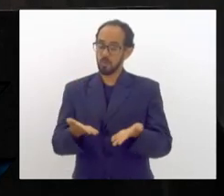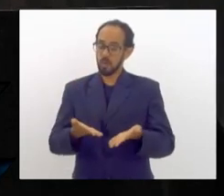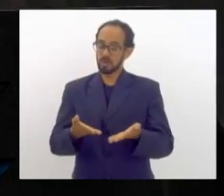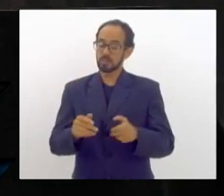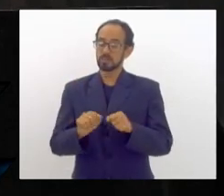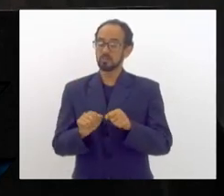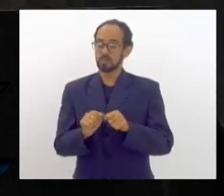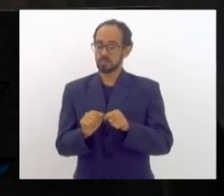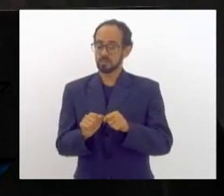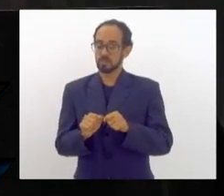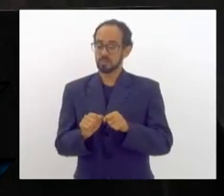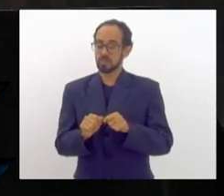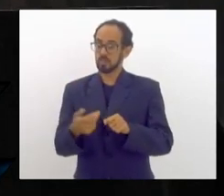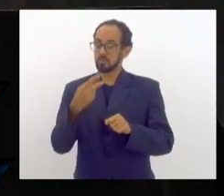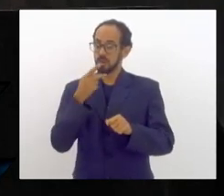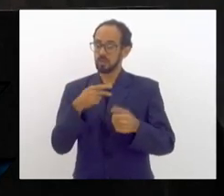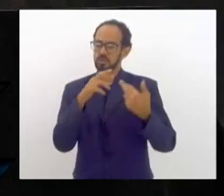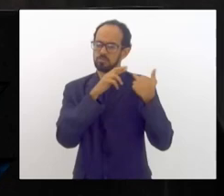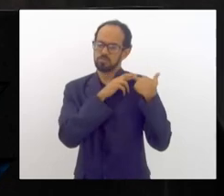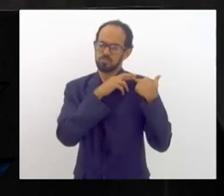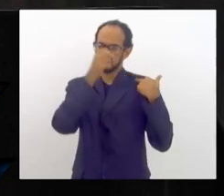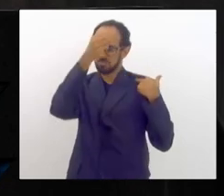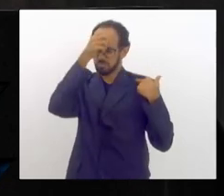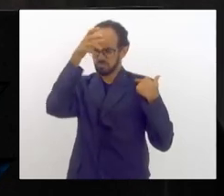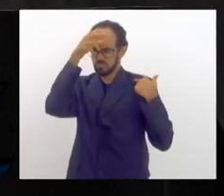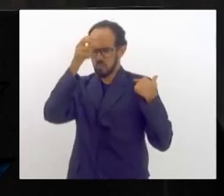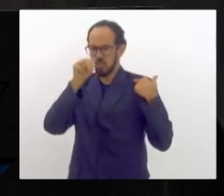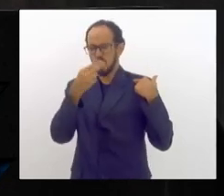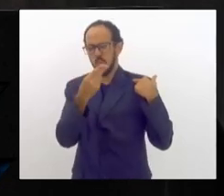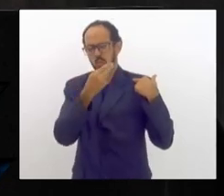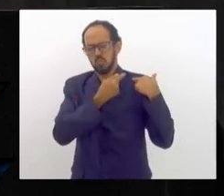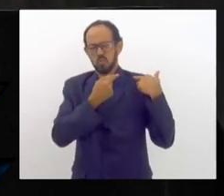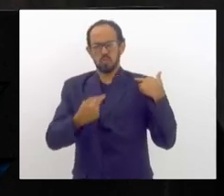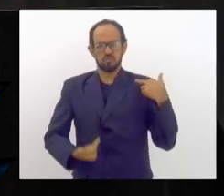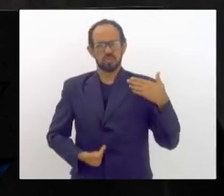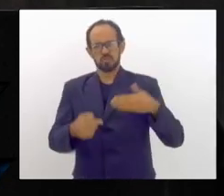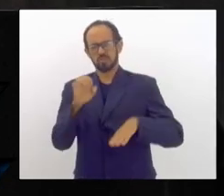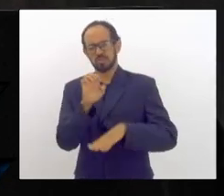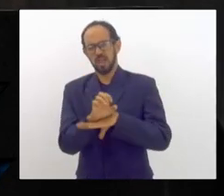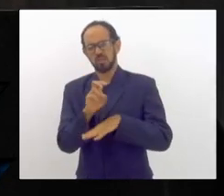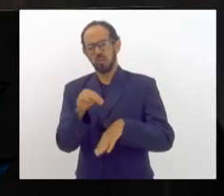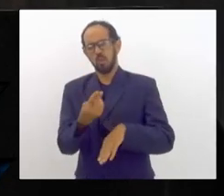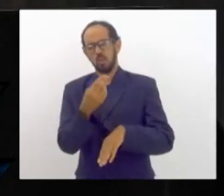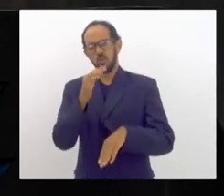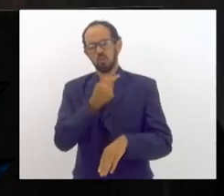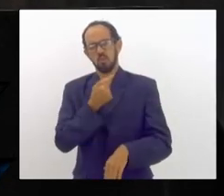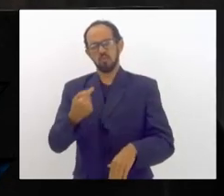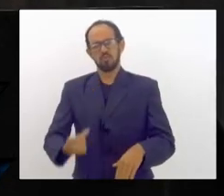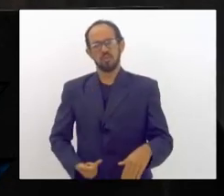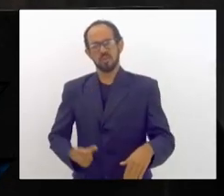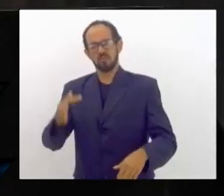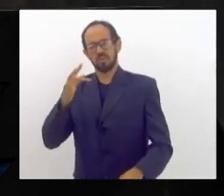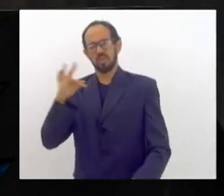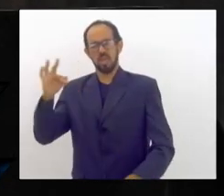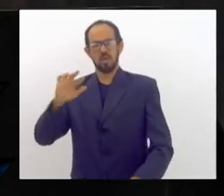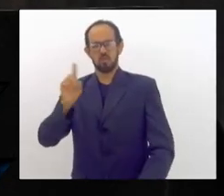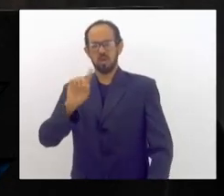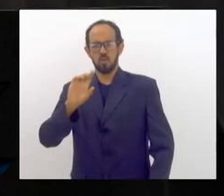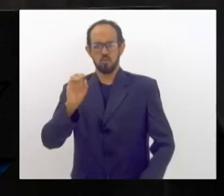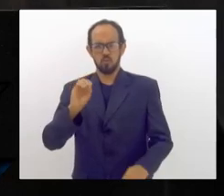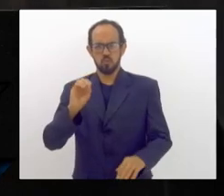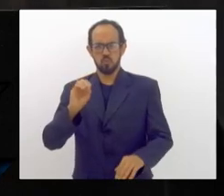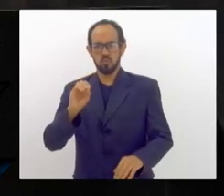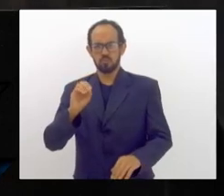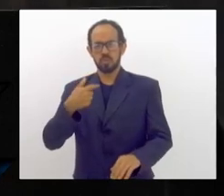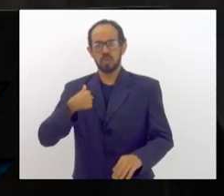responsabilidade é toda da prefeitura, eu não estou aqui para dizer que a responsabilidade é toda do governo do Estado, eu não estou aqui para dizer que a responsabilidade toda é do governo federal. Eu estou aqui